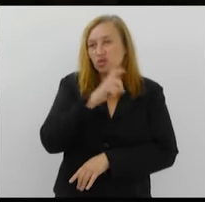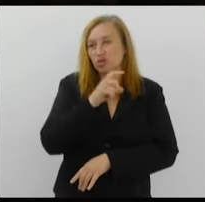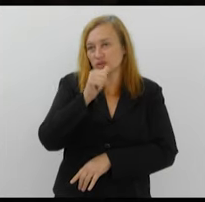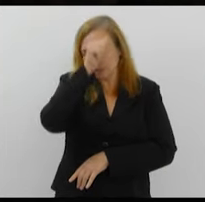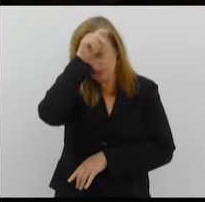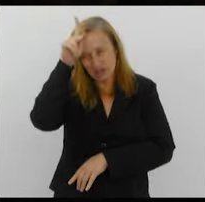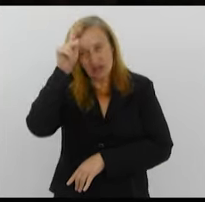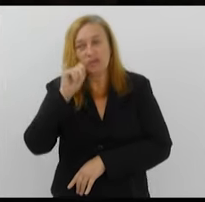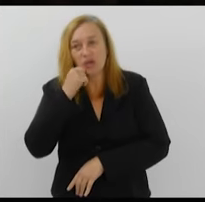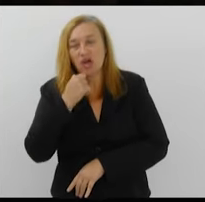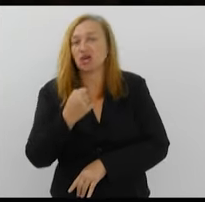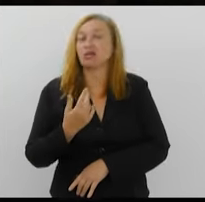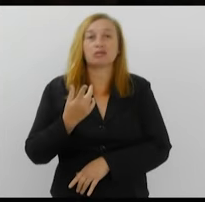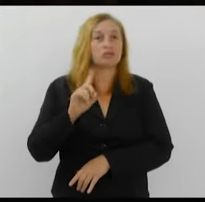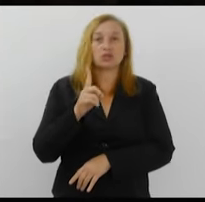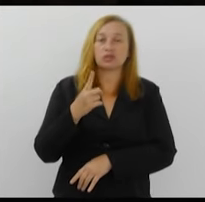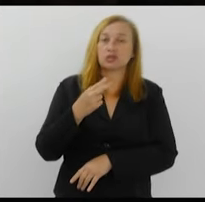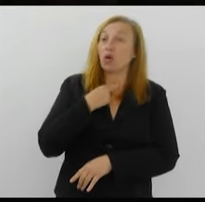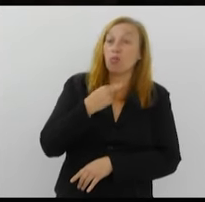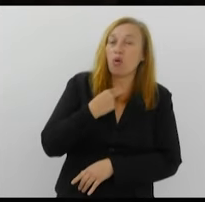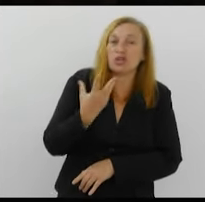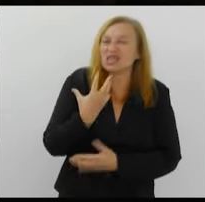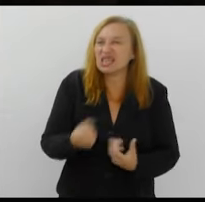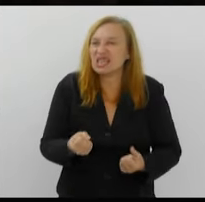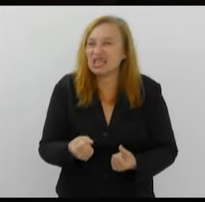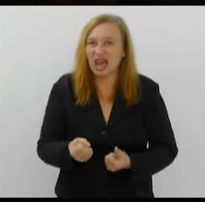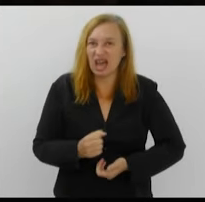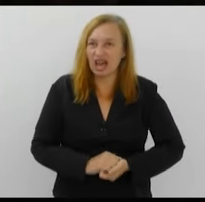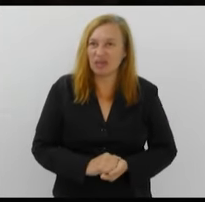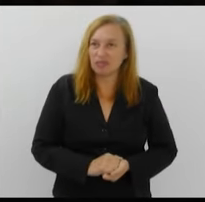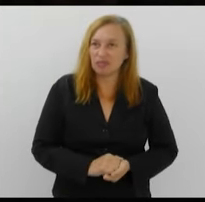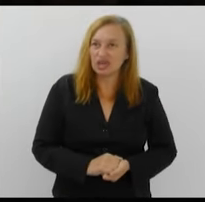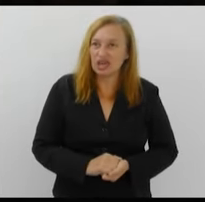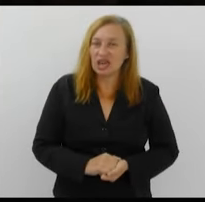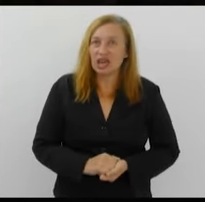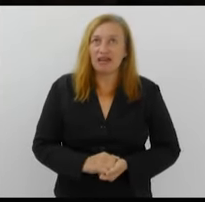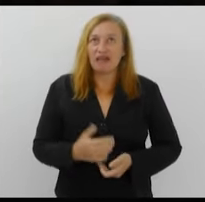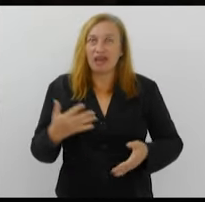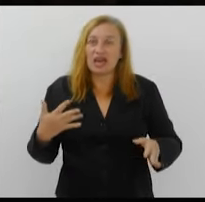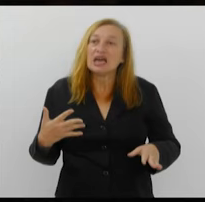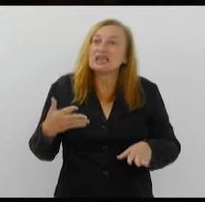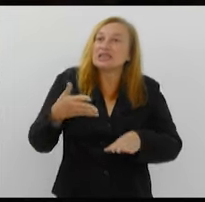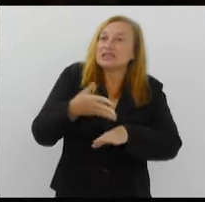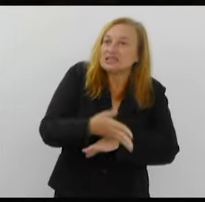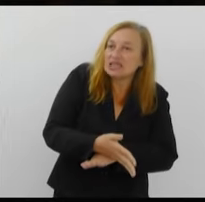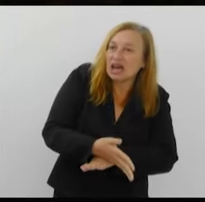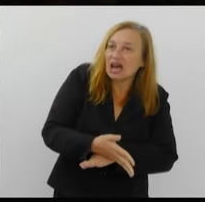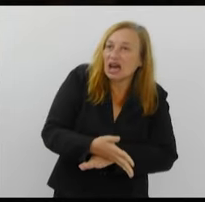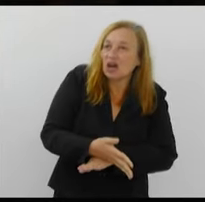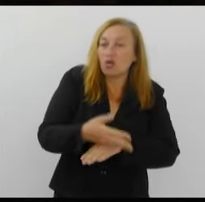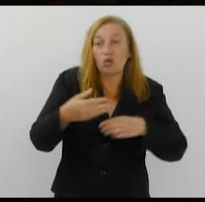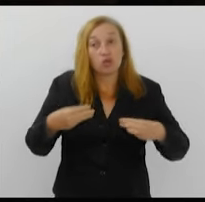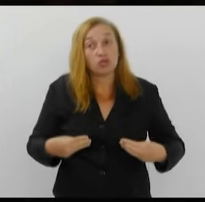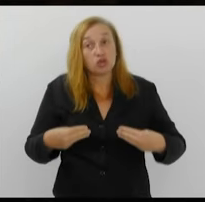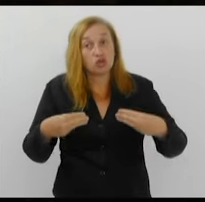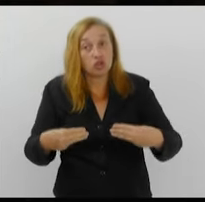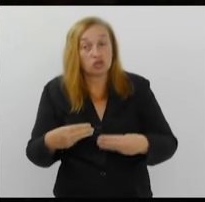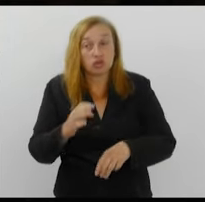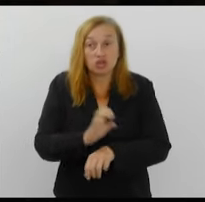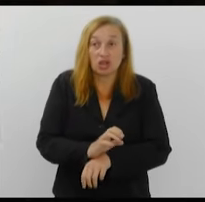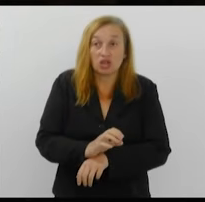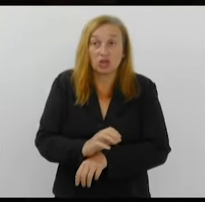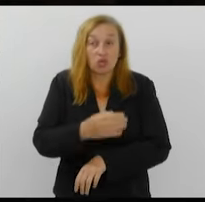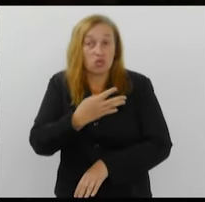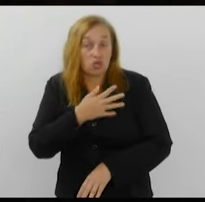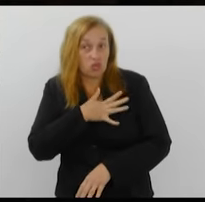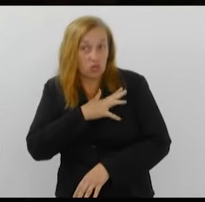posso admitir que uma autoridade possa adentrar, como adentrou o ministro do Estado do governo Lula,